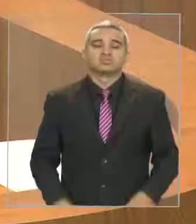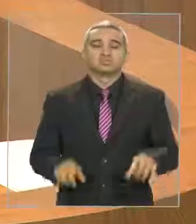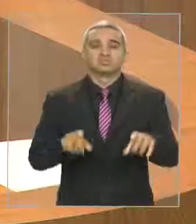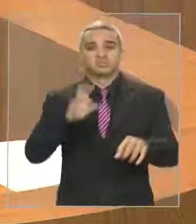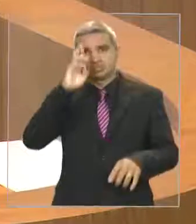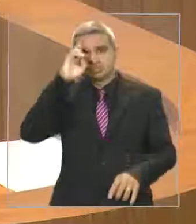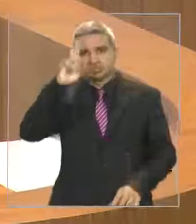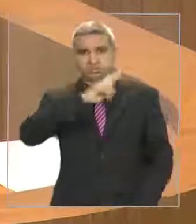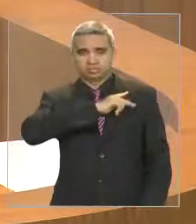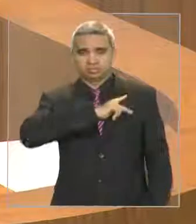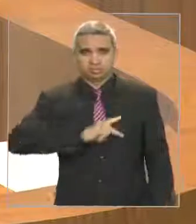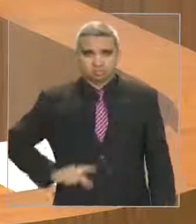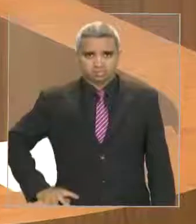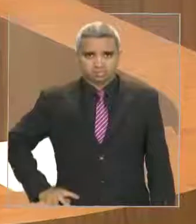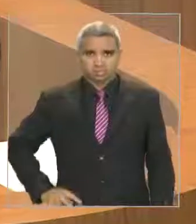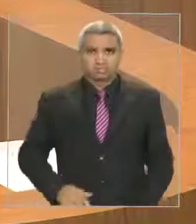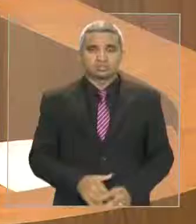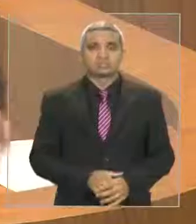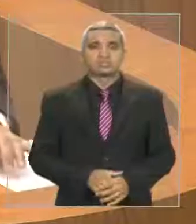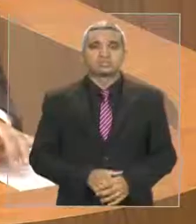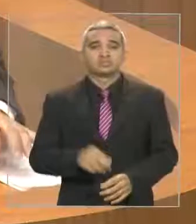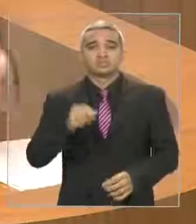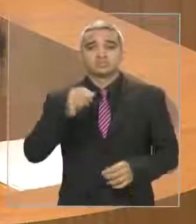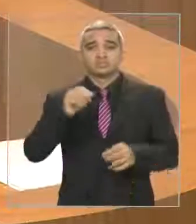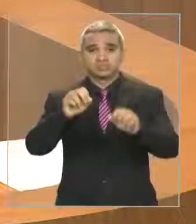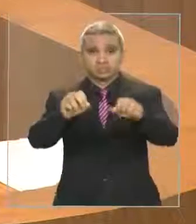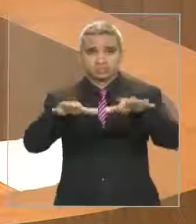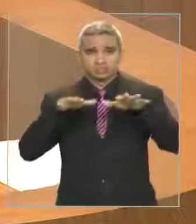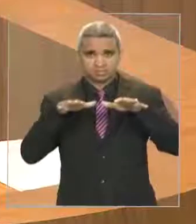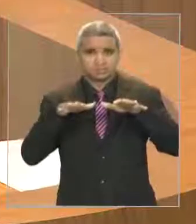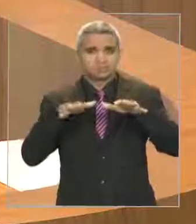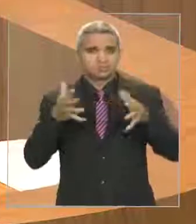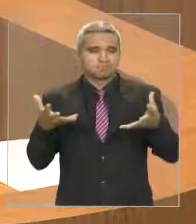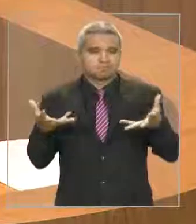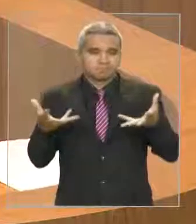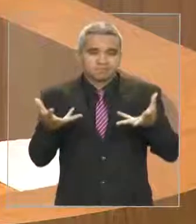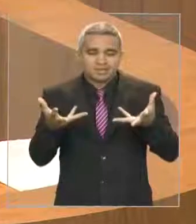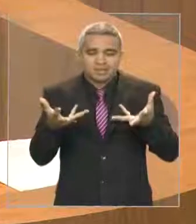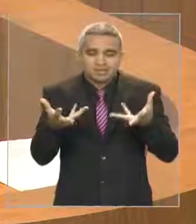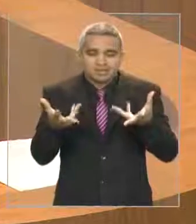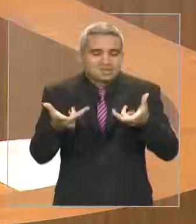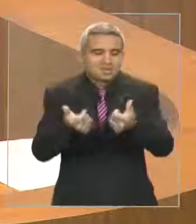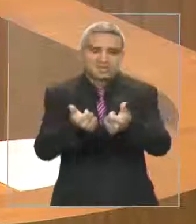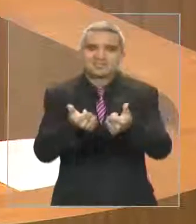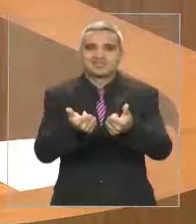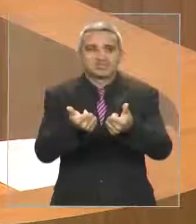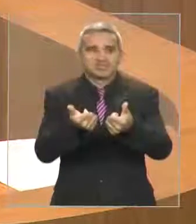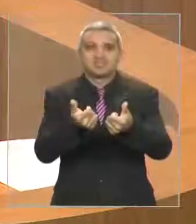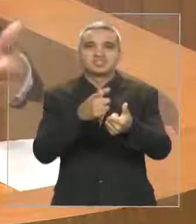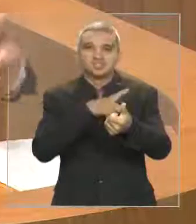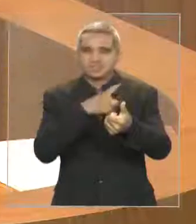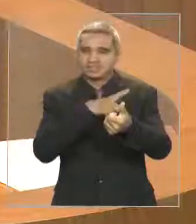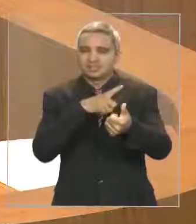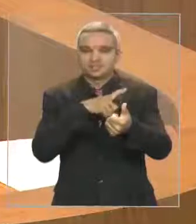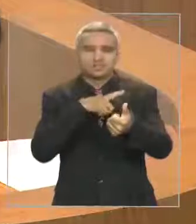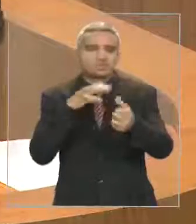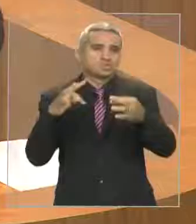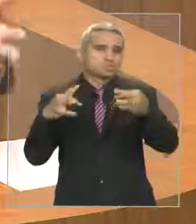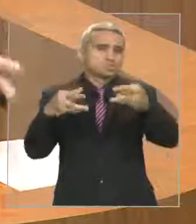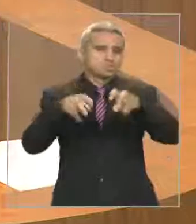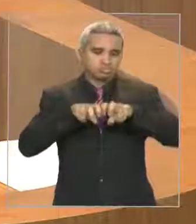senhor presidente, uma audiência riquíssima pela participação de todos os membros da